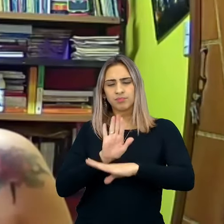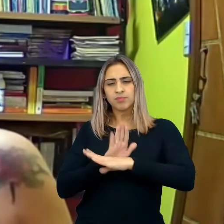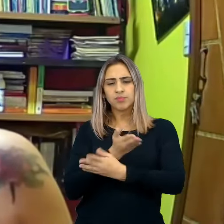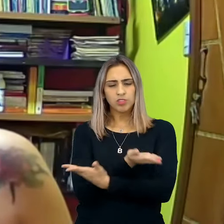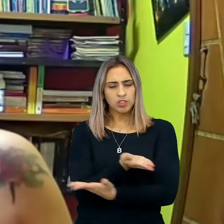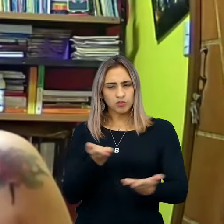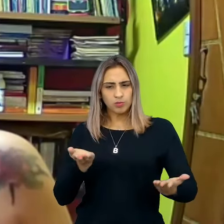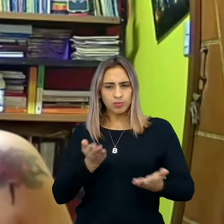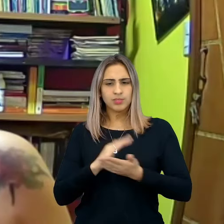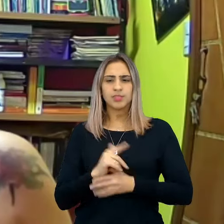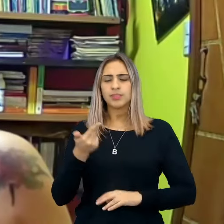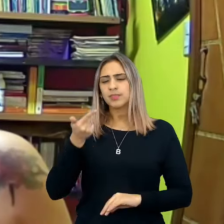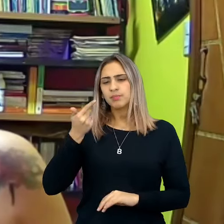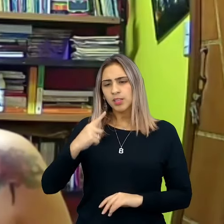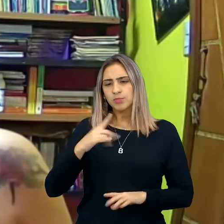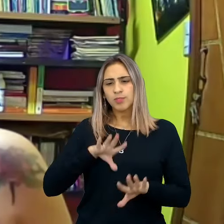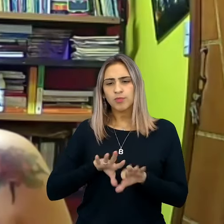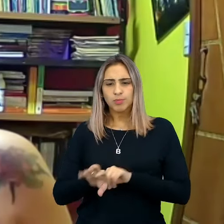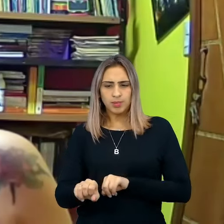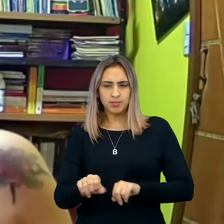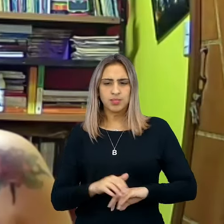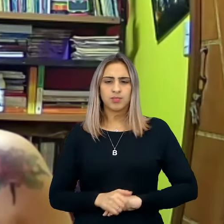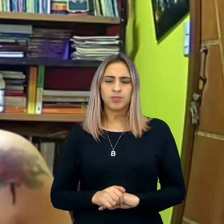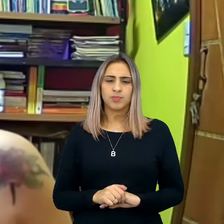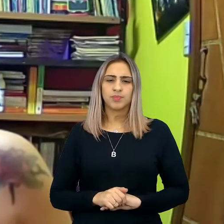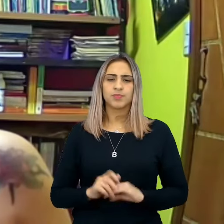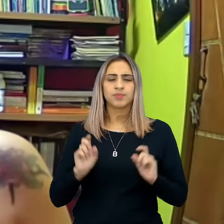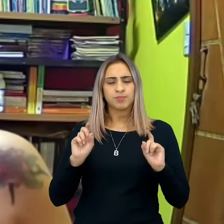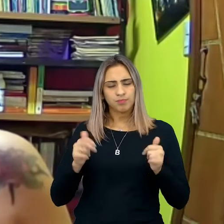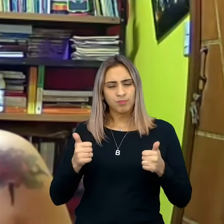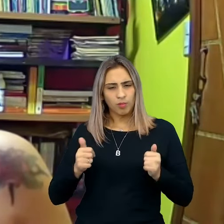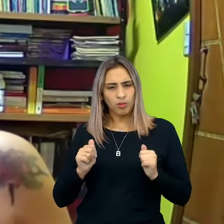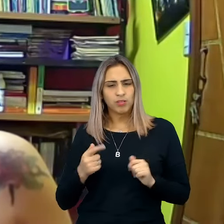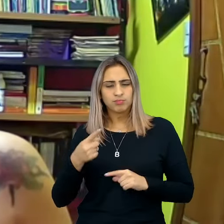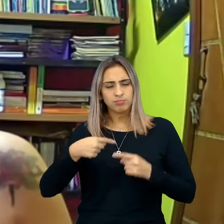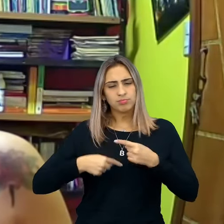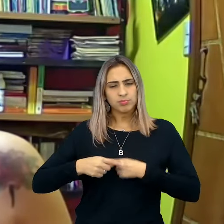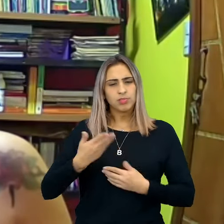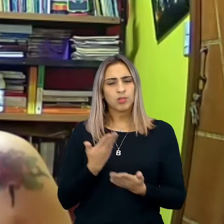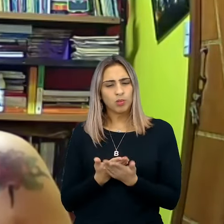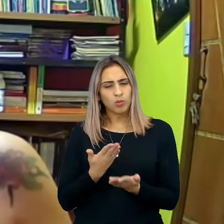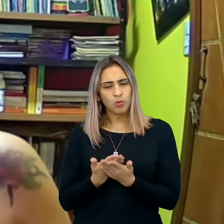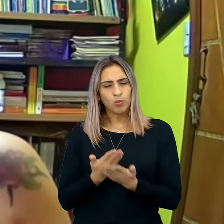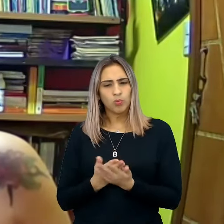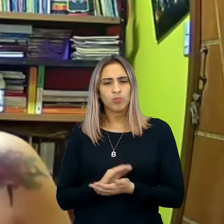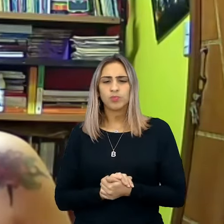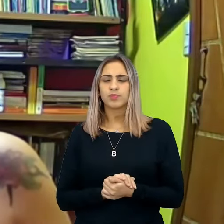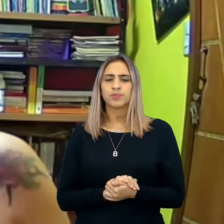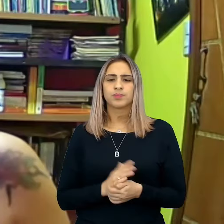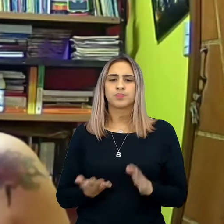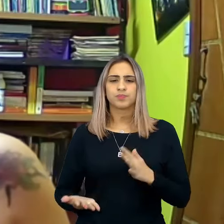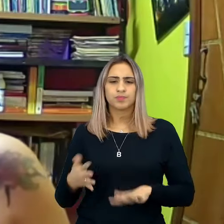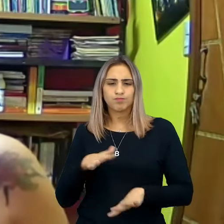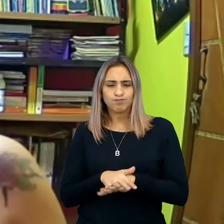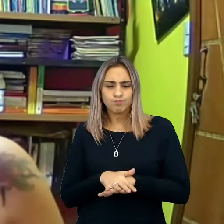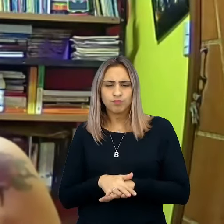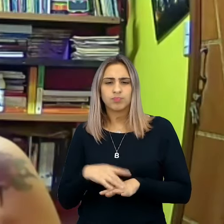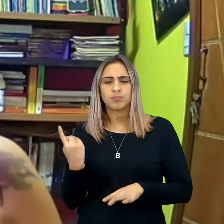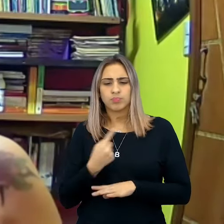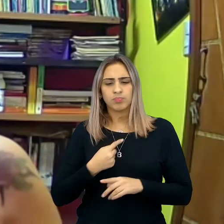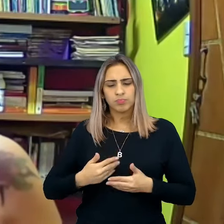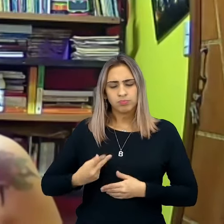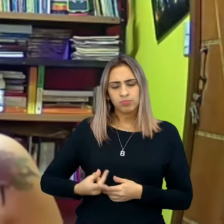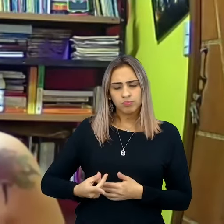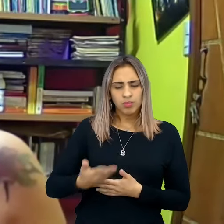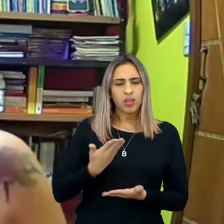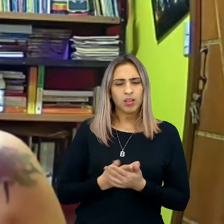com vocês em mais uma formação, tá bom? Espero que essa semana de estudo intensivo seja potente aí na sala